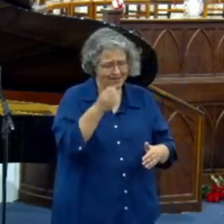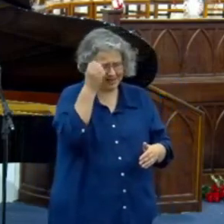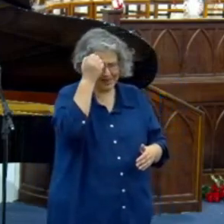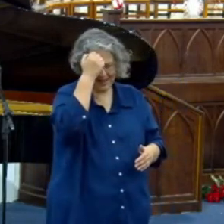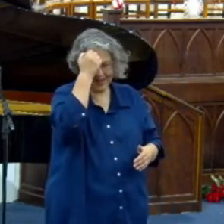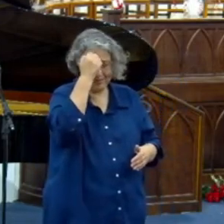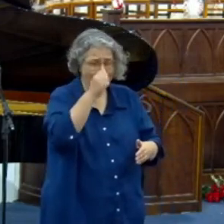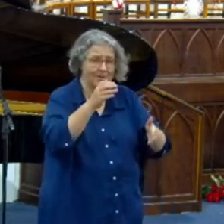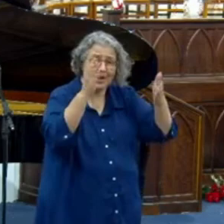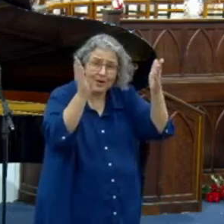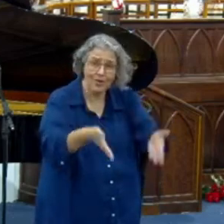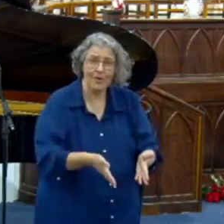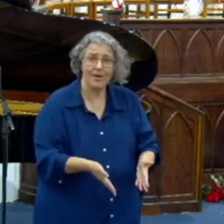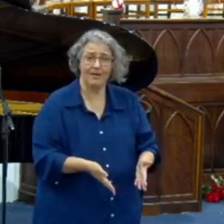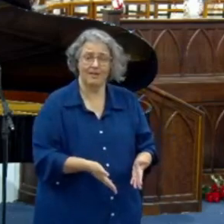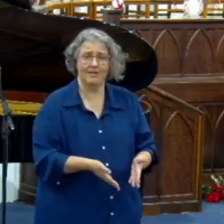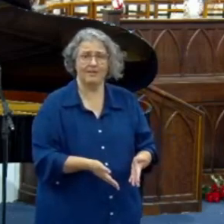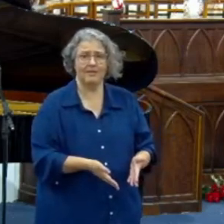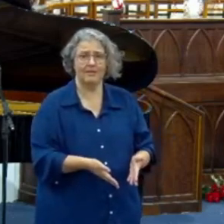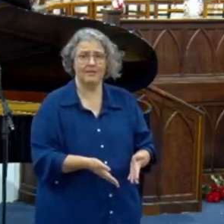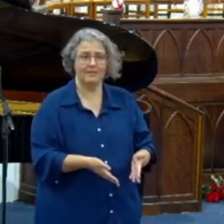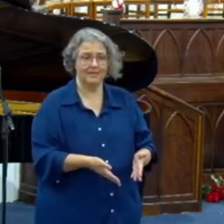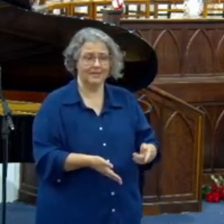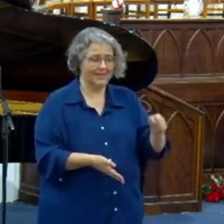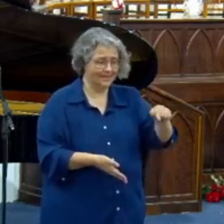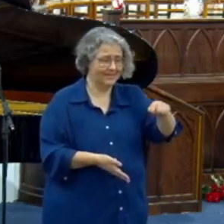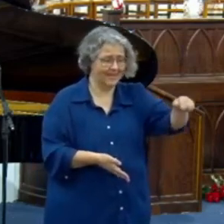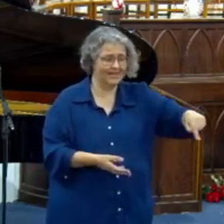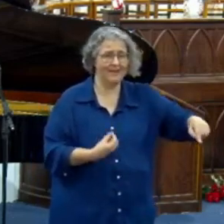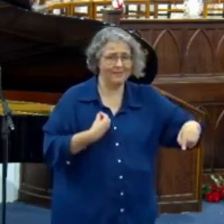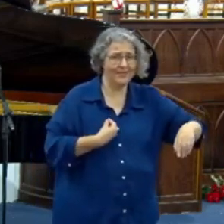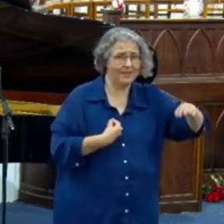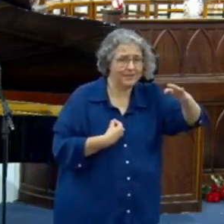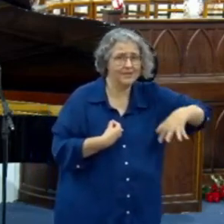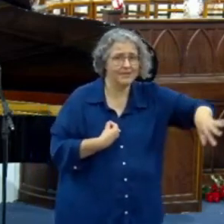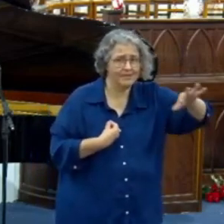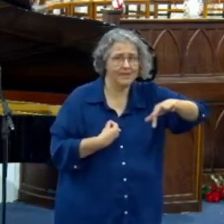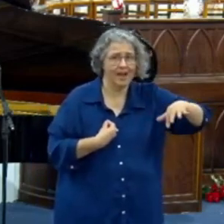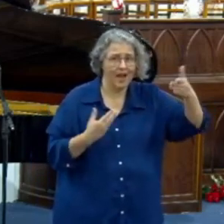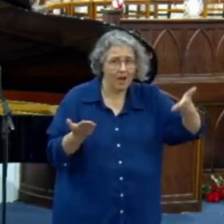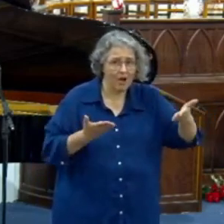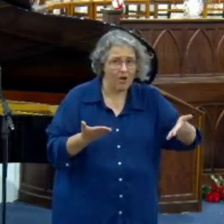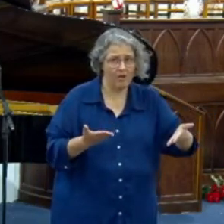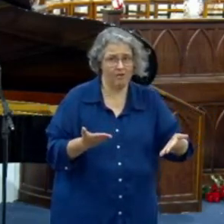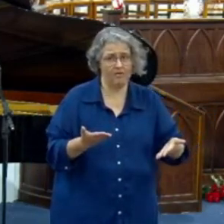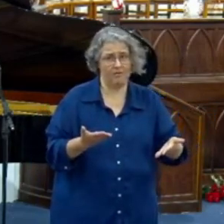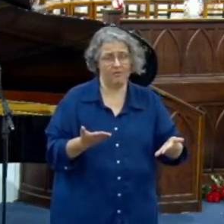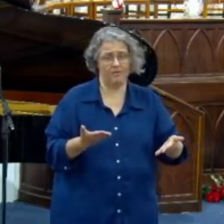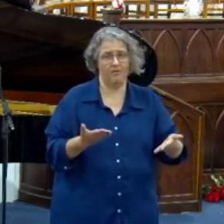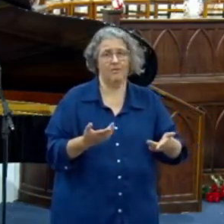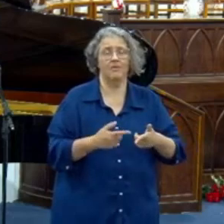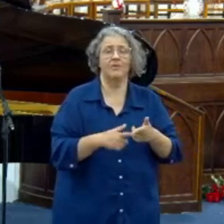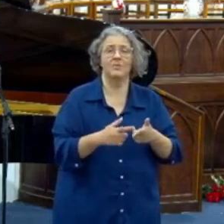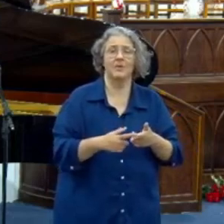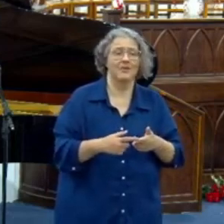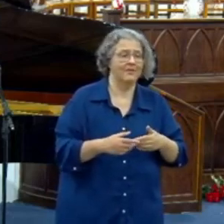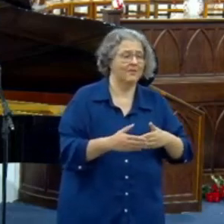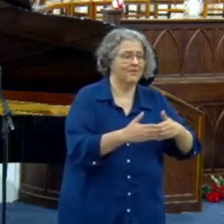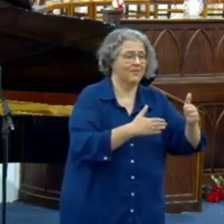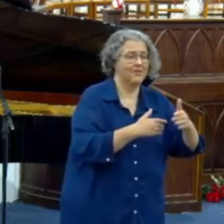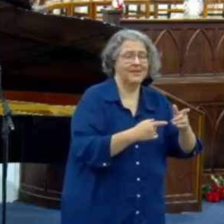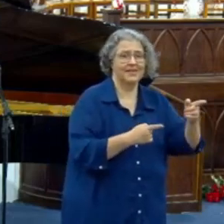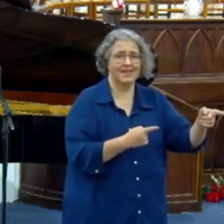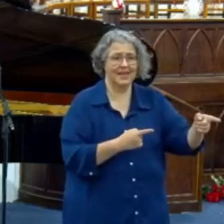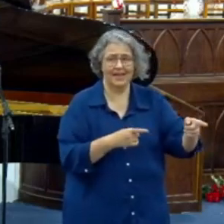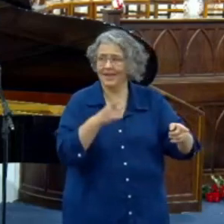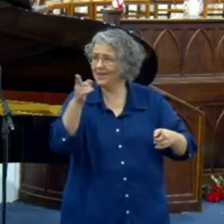Arrependam-se imediatamente desse secularismo no cristianismo, de que dá a ideia de que ser cristão é fazer isso ou aquilo, estar